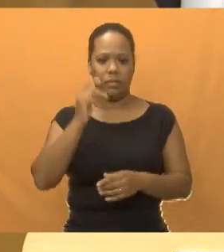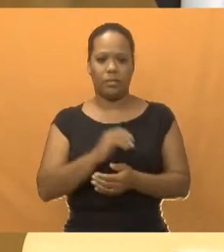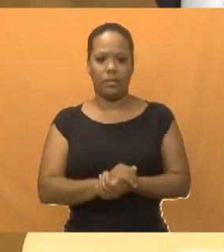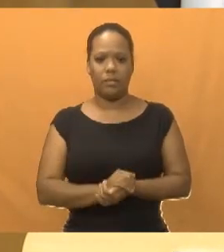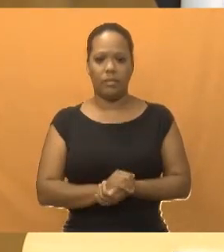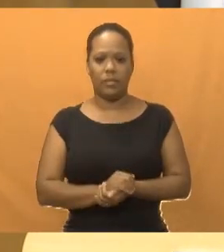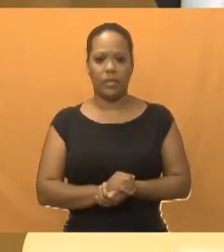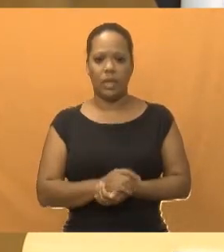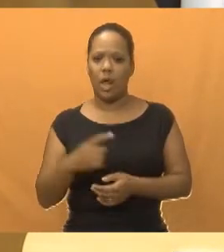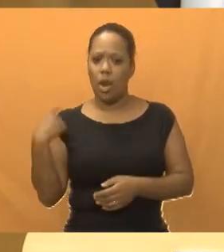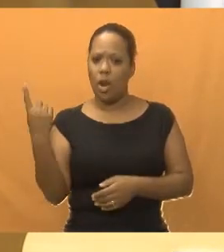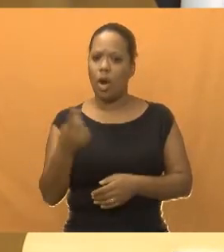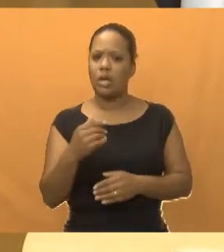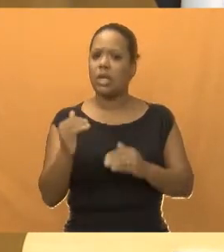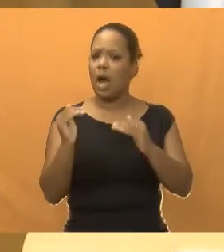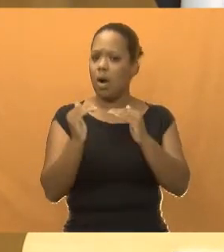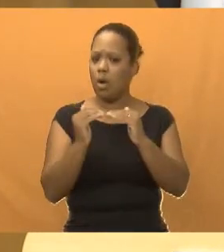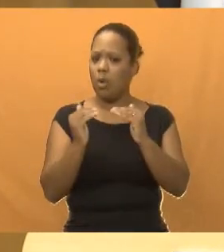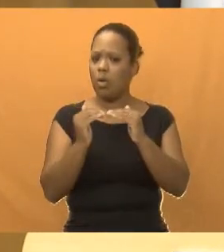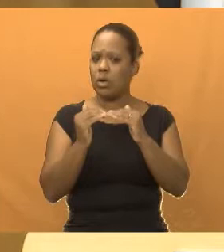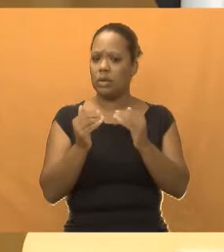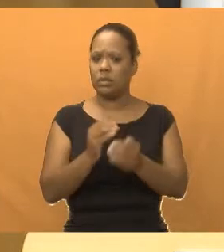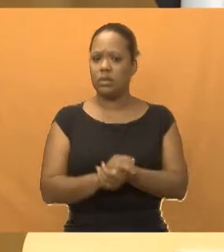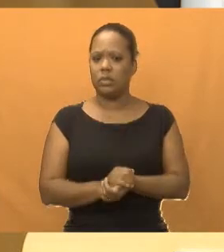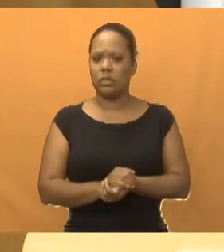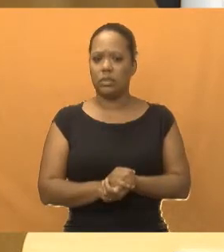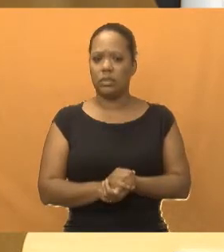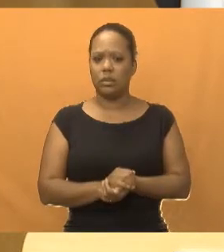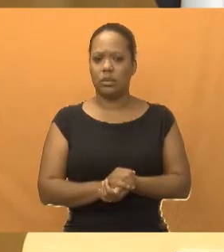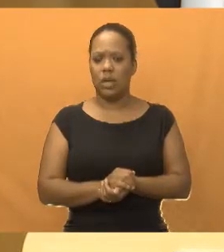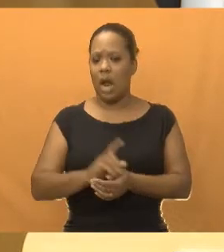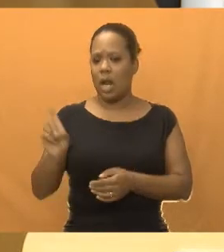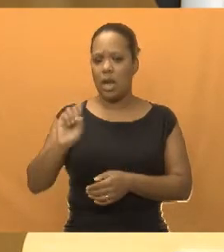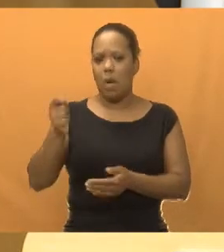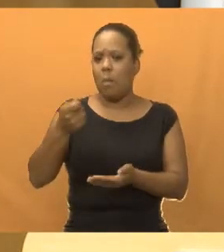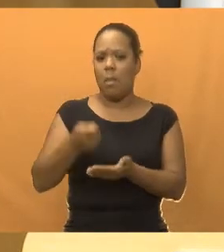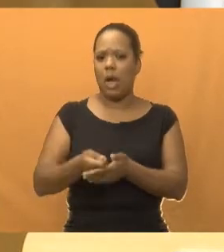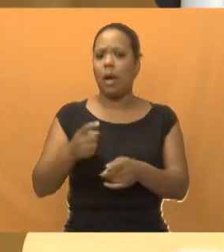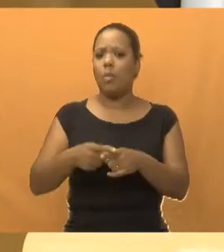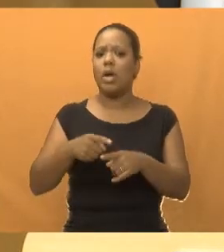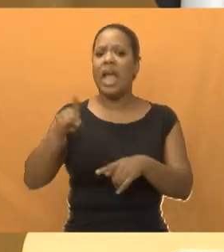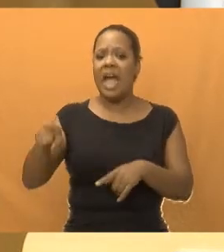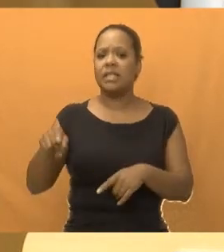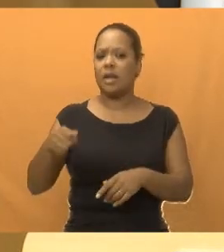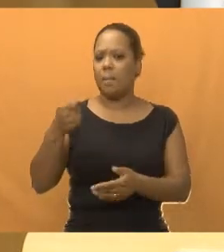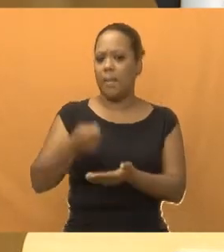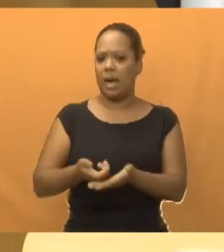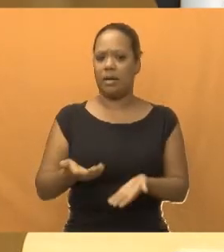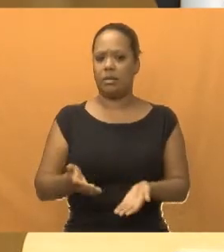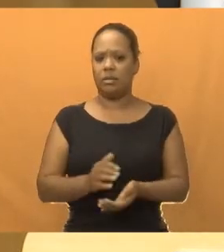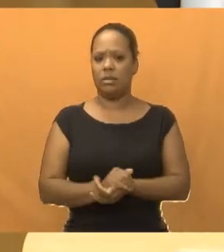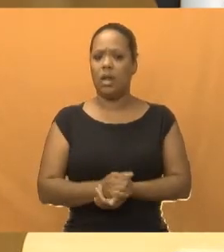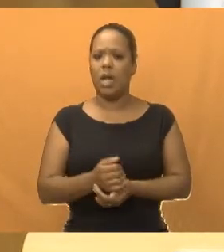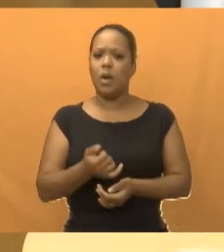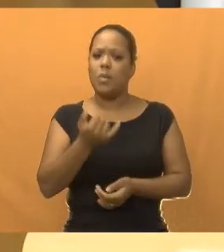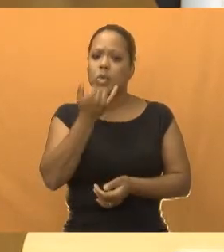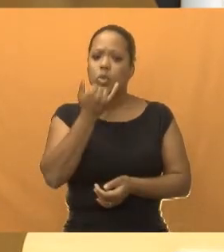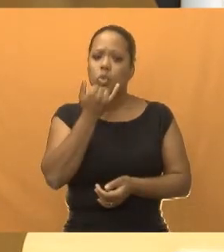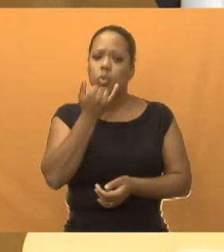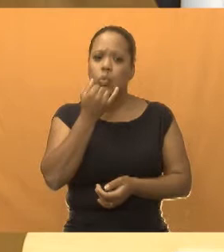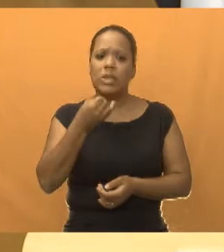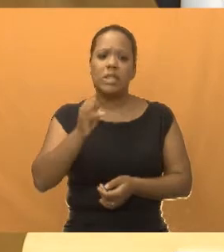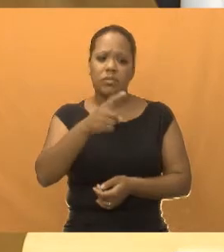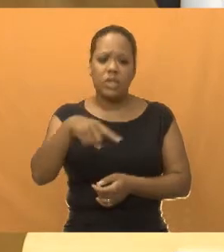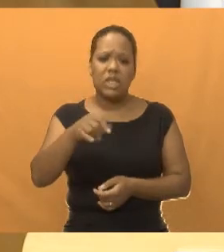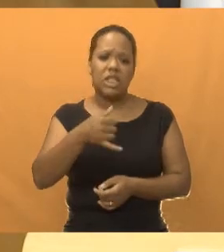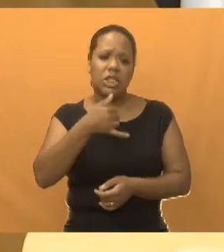maioria aqui estão de acordo sim, porque não é justo. Se outras entidades não pagam, por que essa vai pagar? entendeu? Então, eu peço aqui até desculpa se ofendi